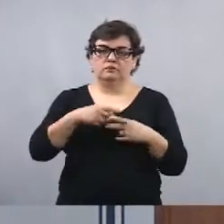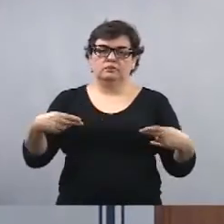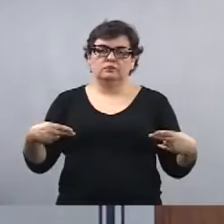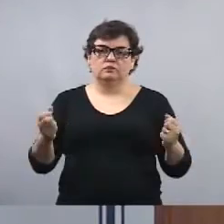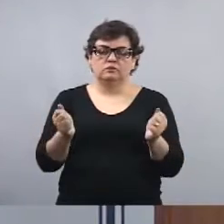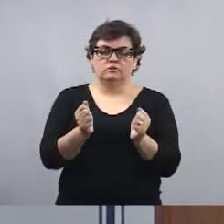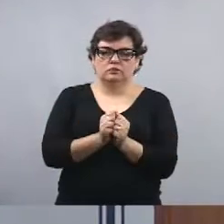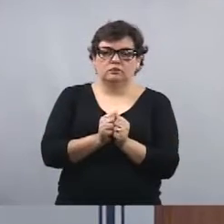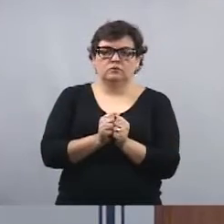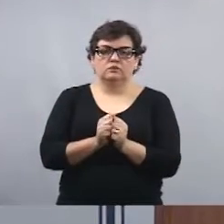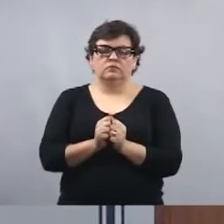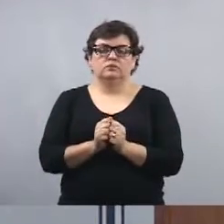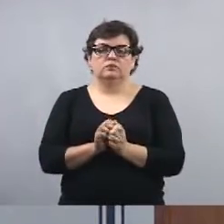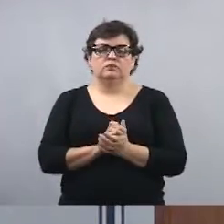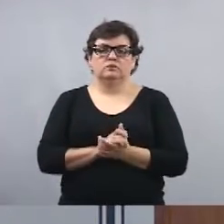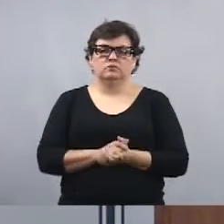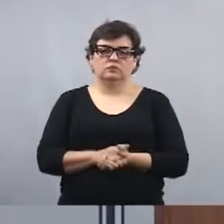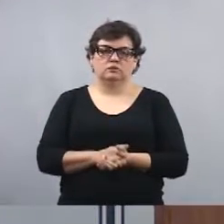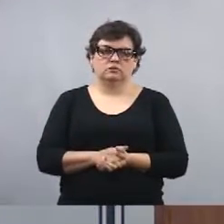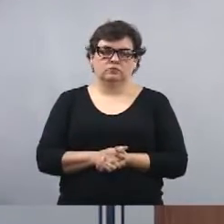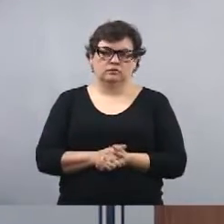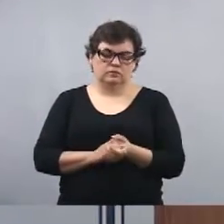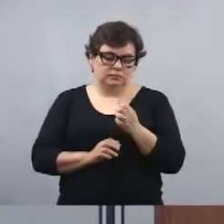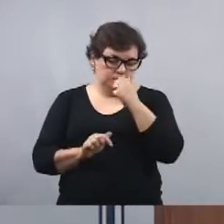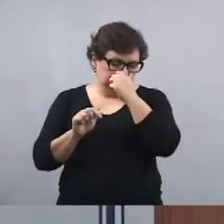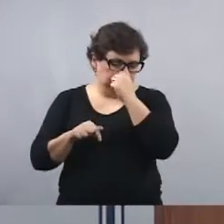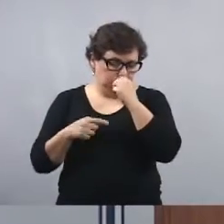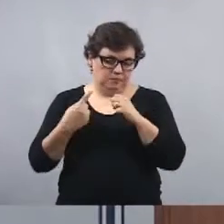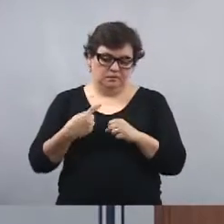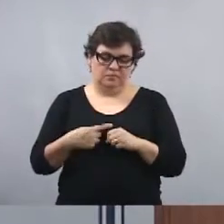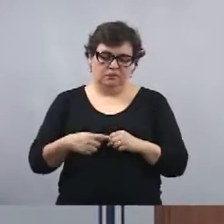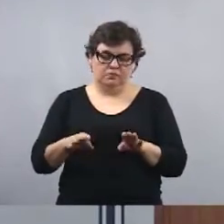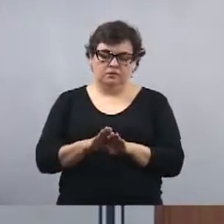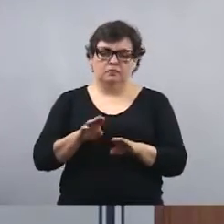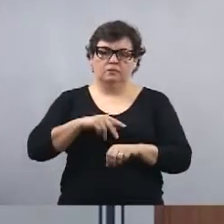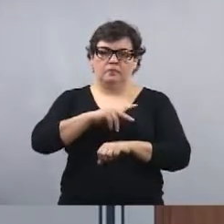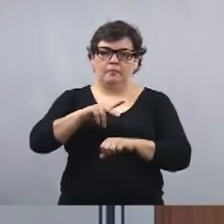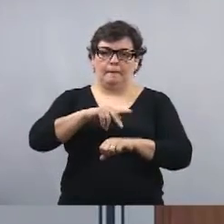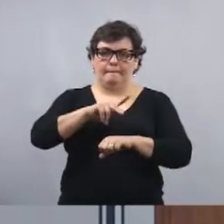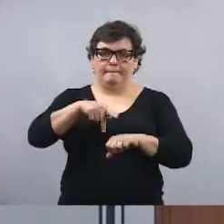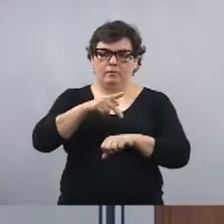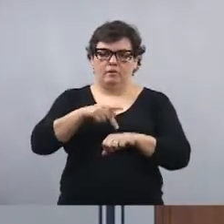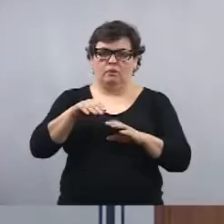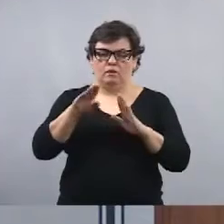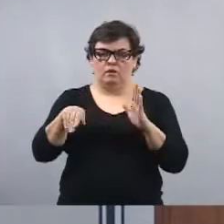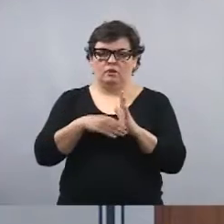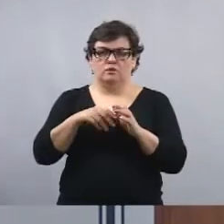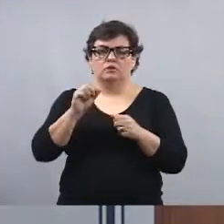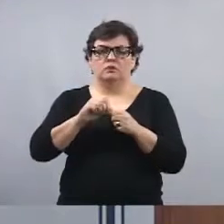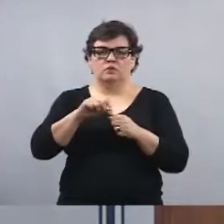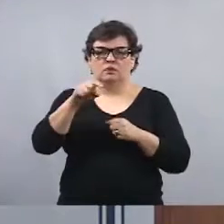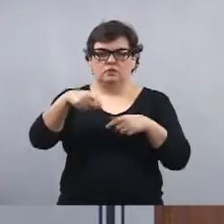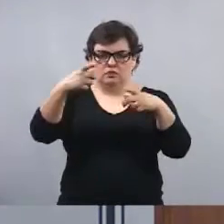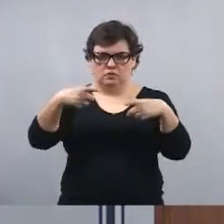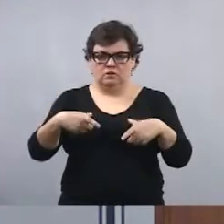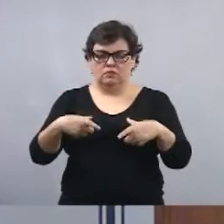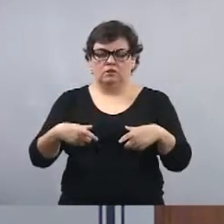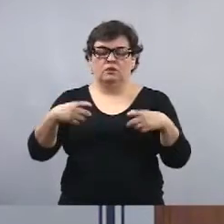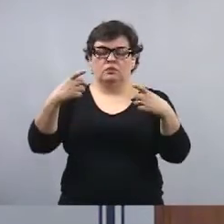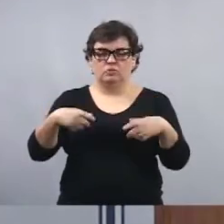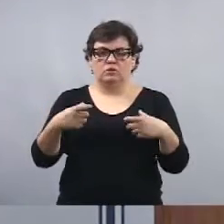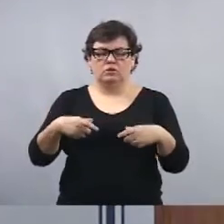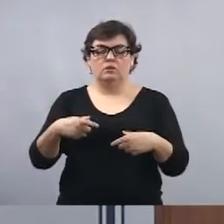que a OAB encabeça, tanto na cidade de Marília como no Brasil como um todo, faz dessa instituição uma